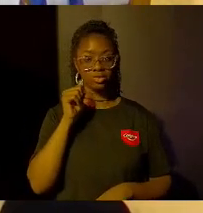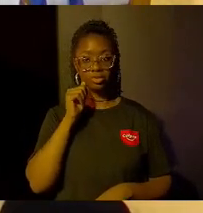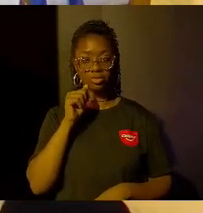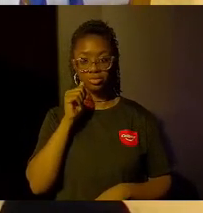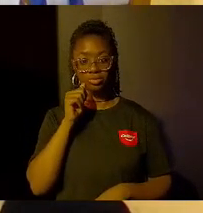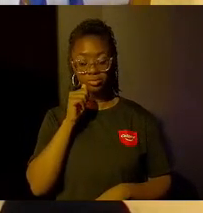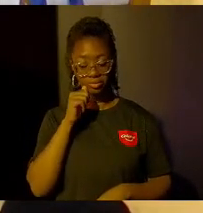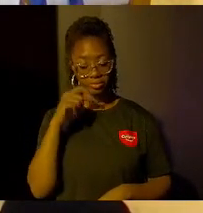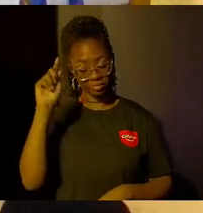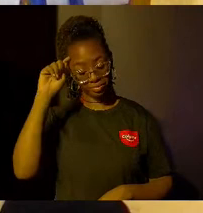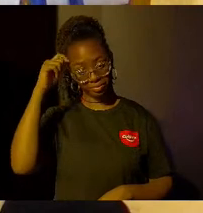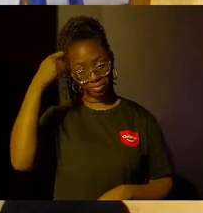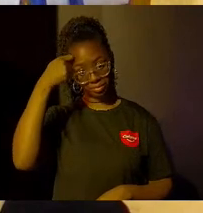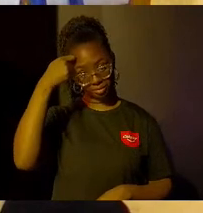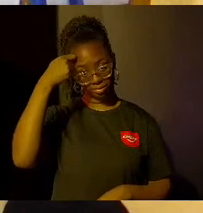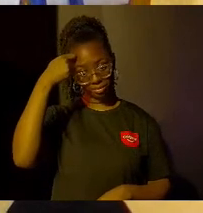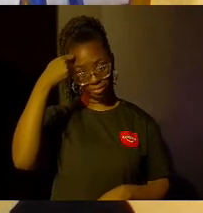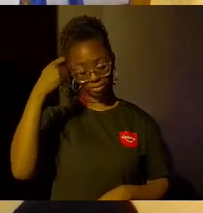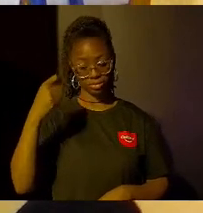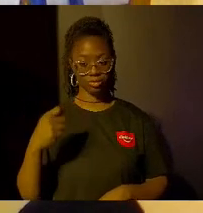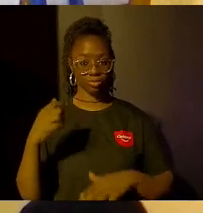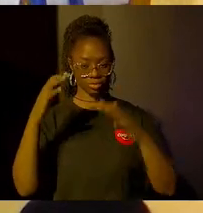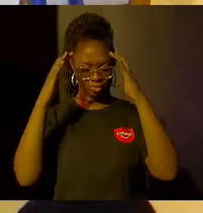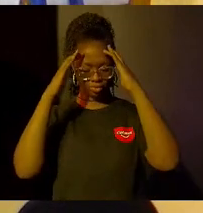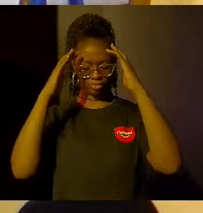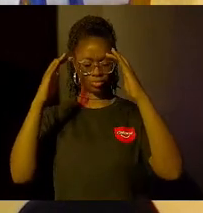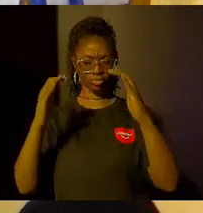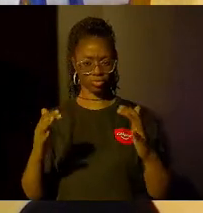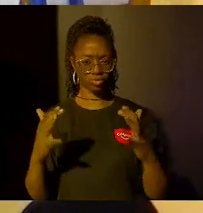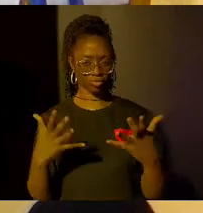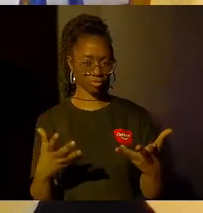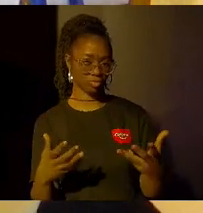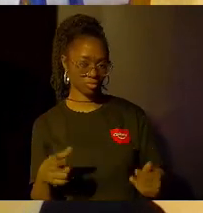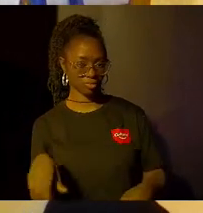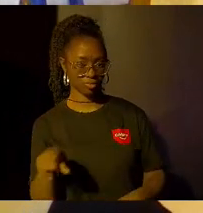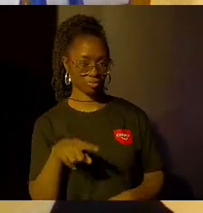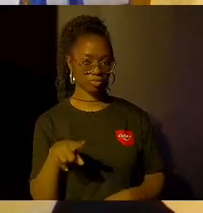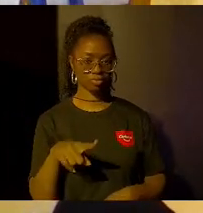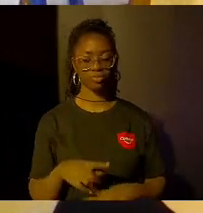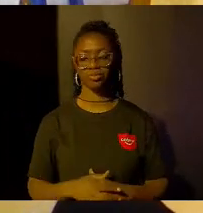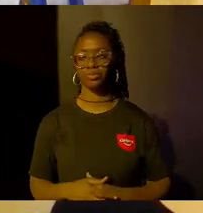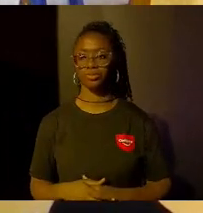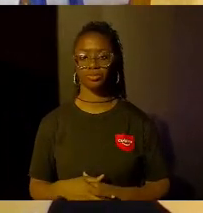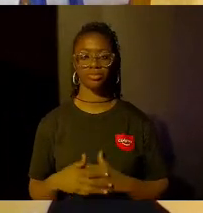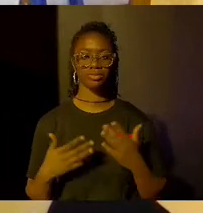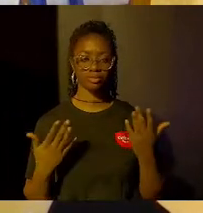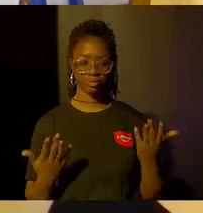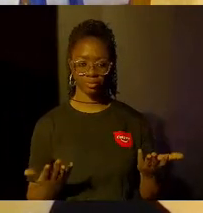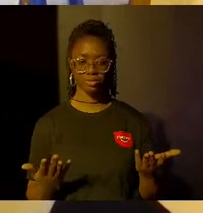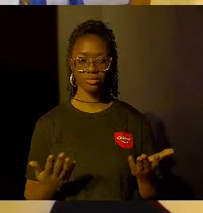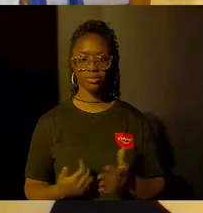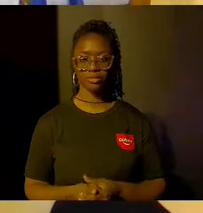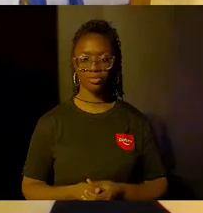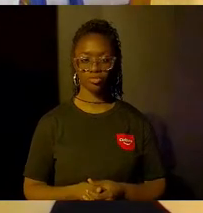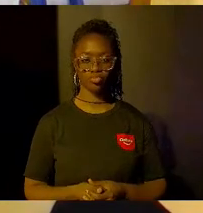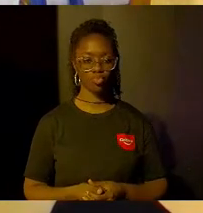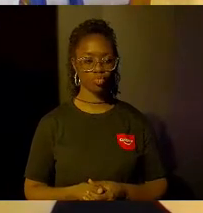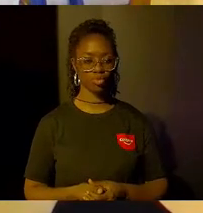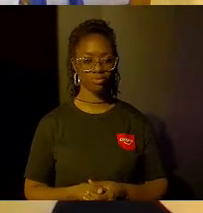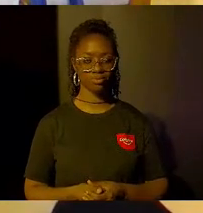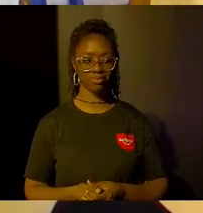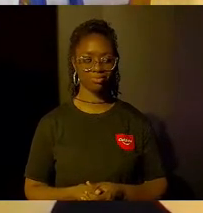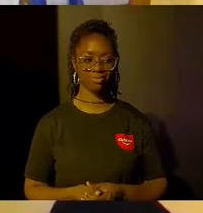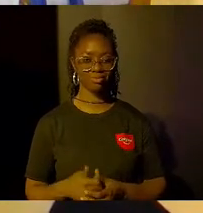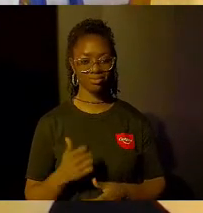recebendo um pouco do respeito que elas tanto merecem E aí agora uma outra parte que é